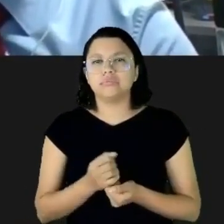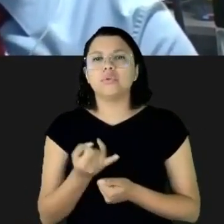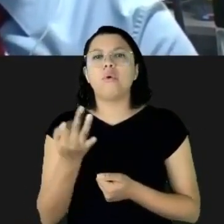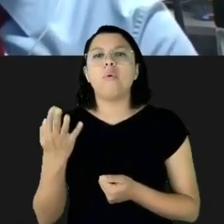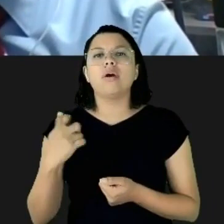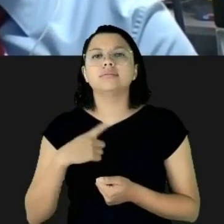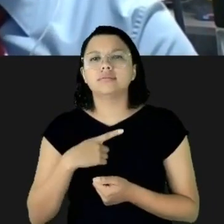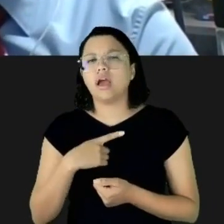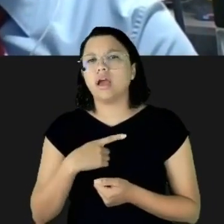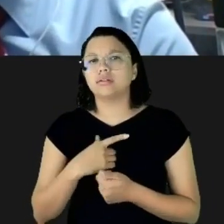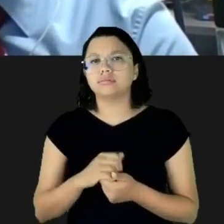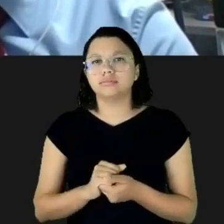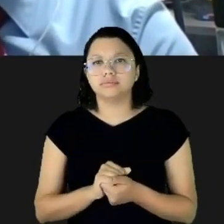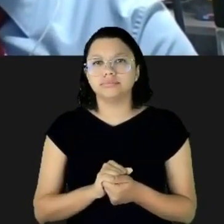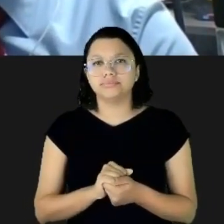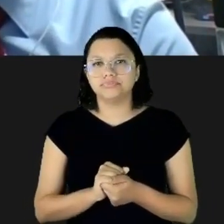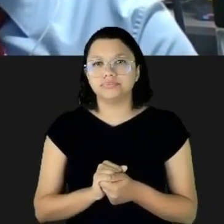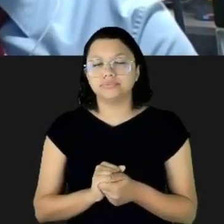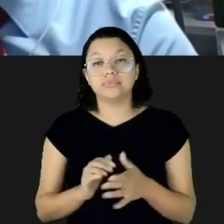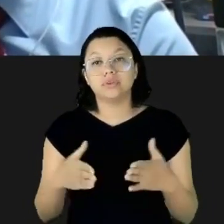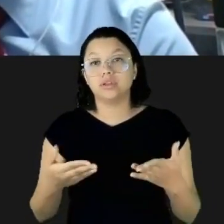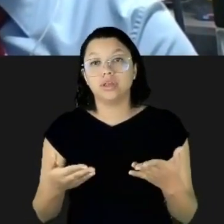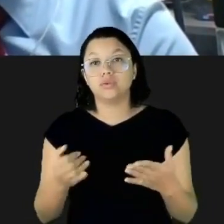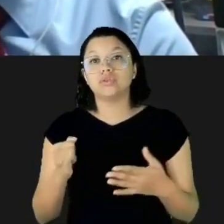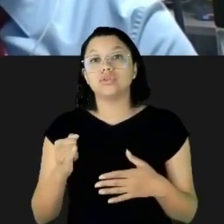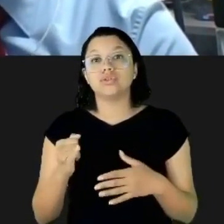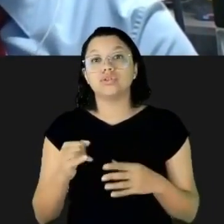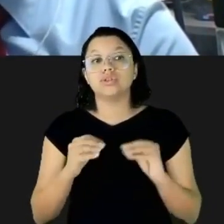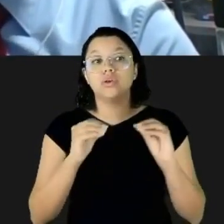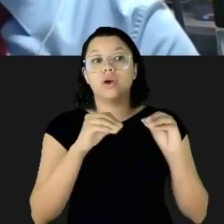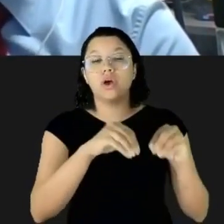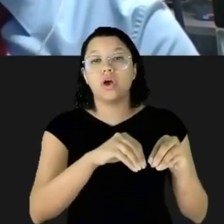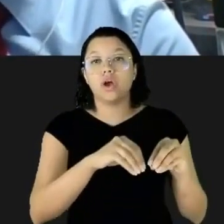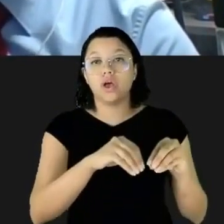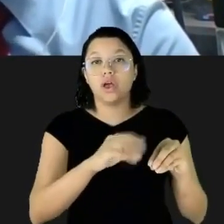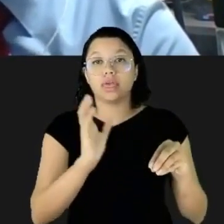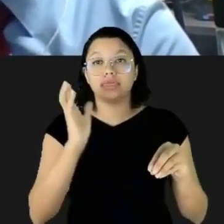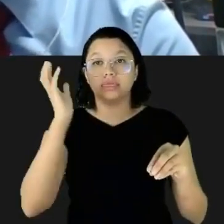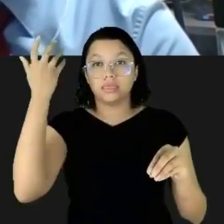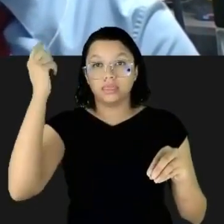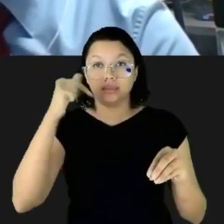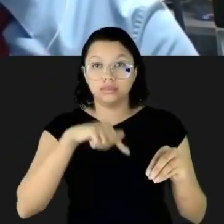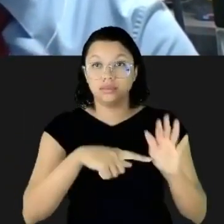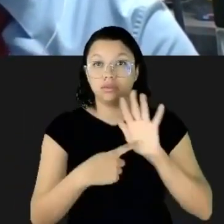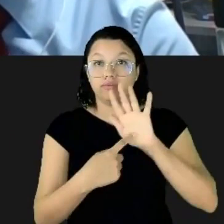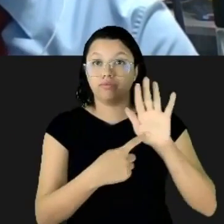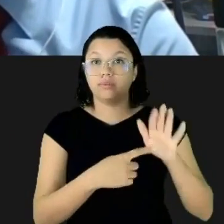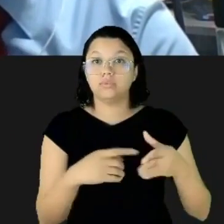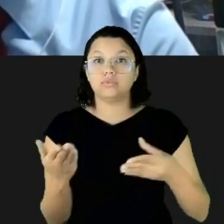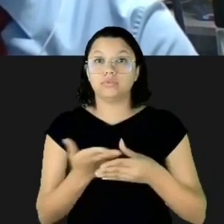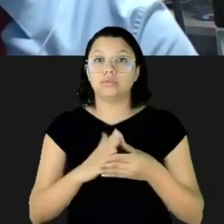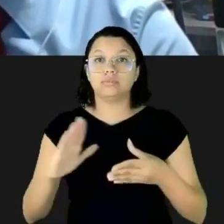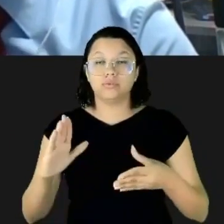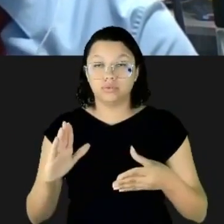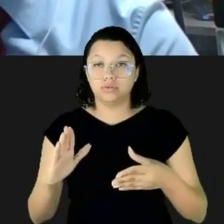e quantos tem na tarefa então se eu colocar aqui minutar decisão vai aparecer aqui o processo magistrado